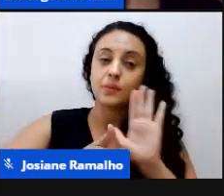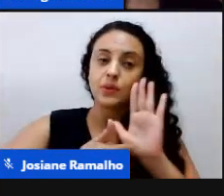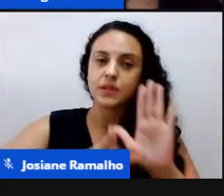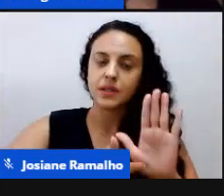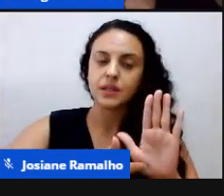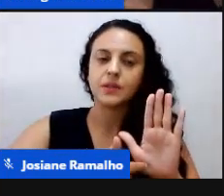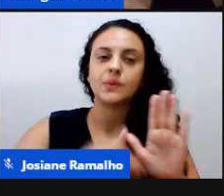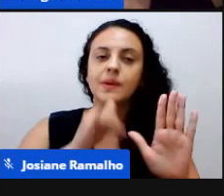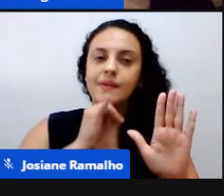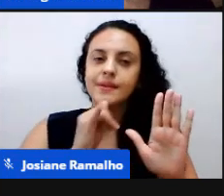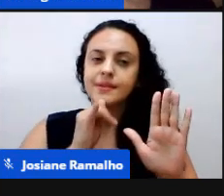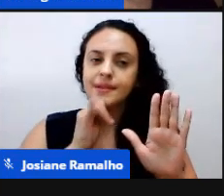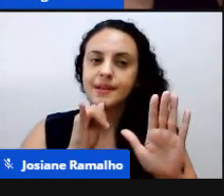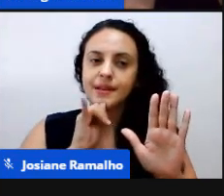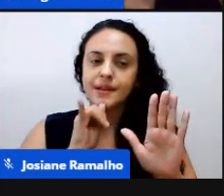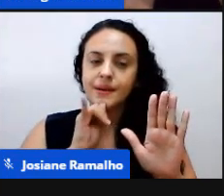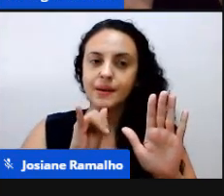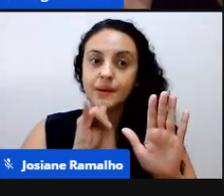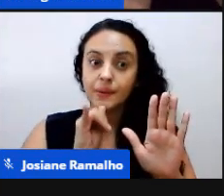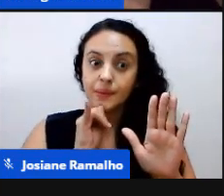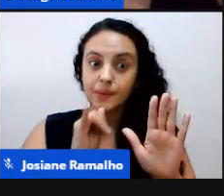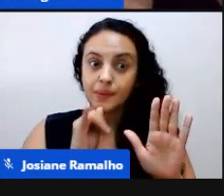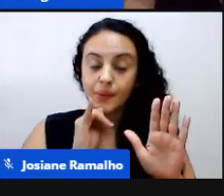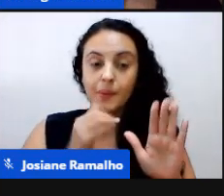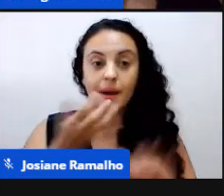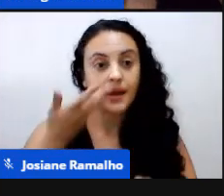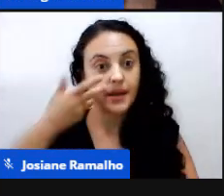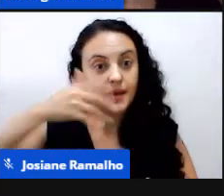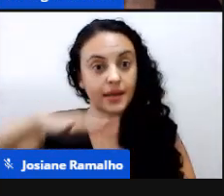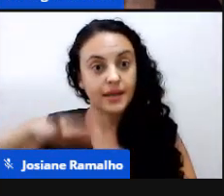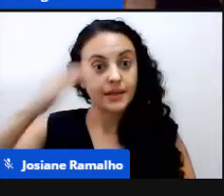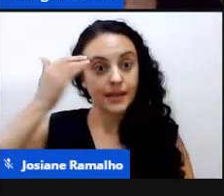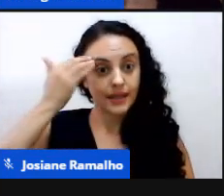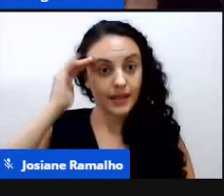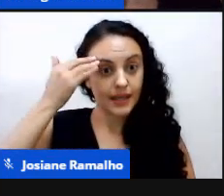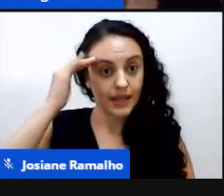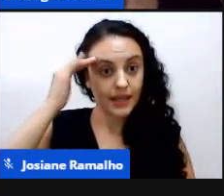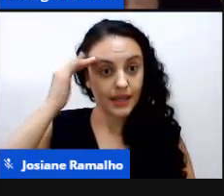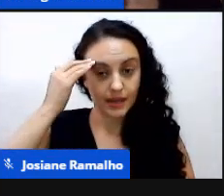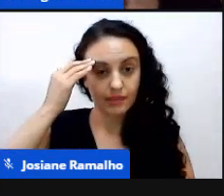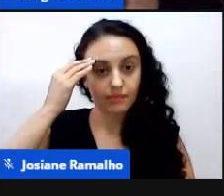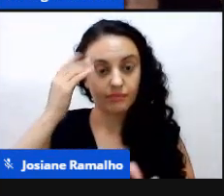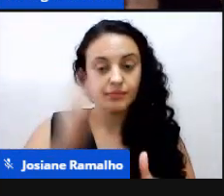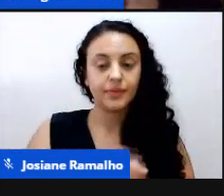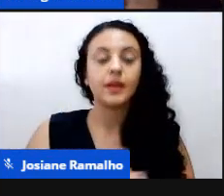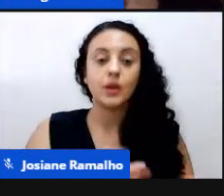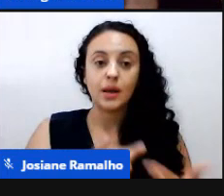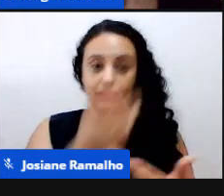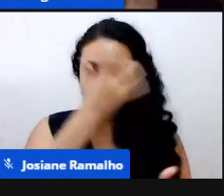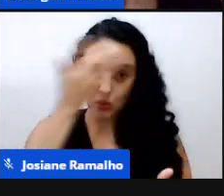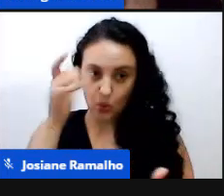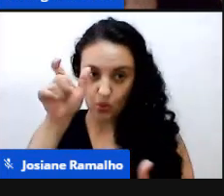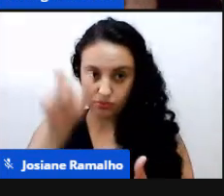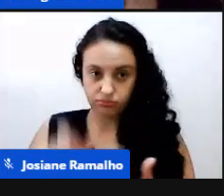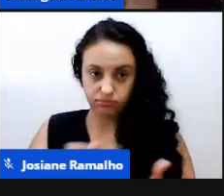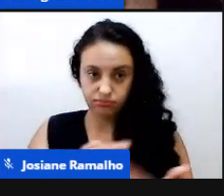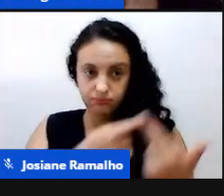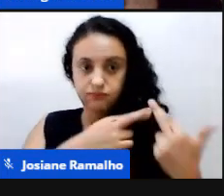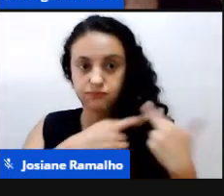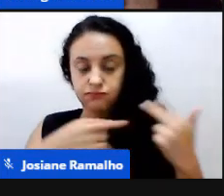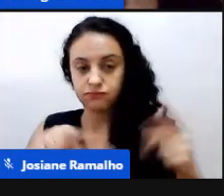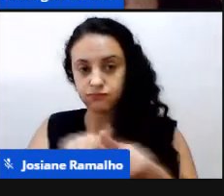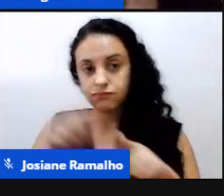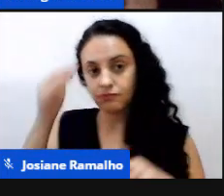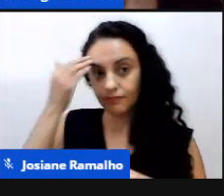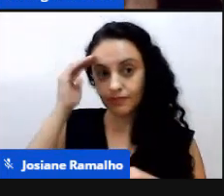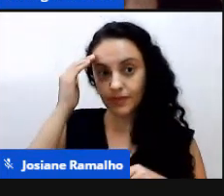necessário, da forma que vocês acharem que as crianças irão entender juntamente com o responsável que está em casa, tá? E solicitar para os pais os